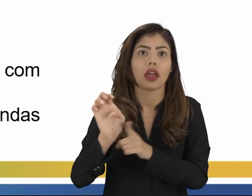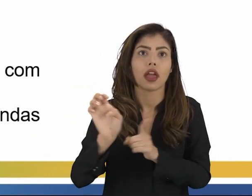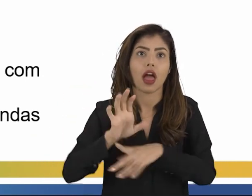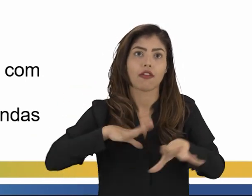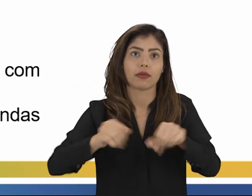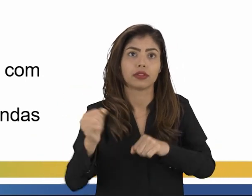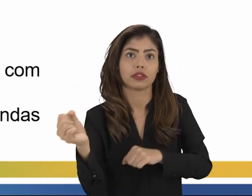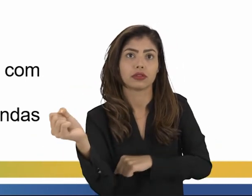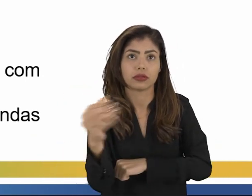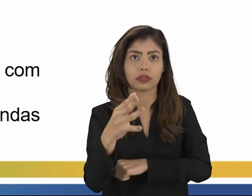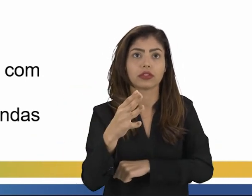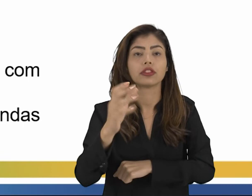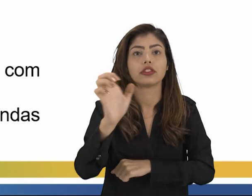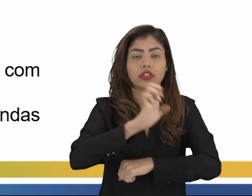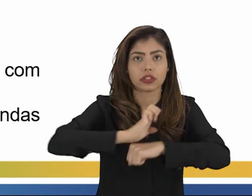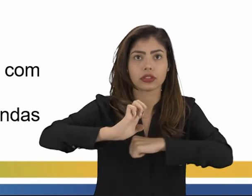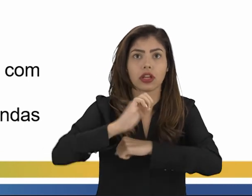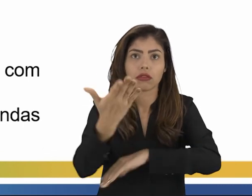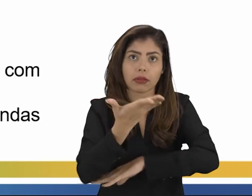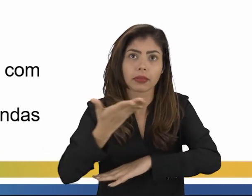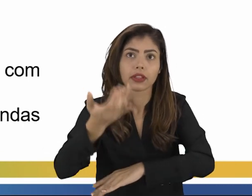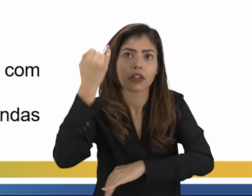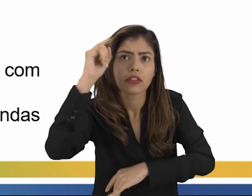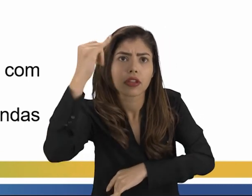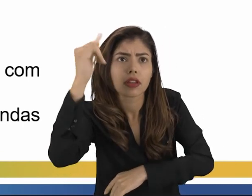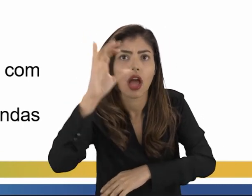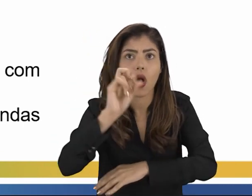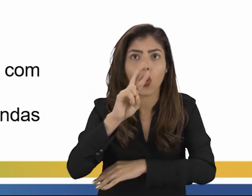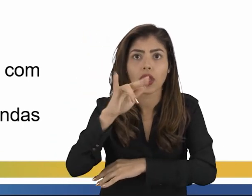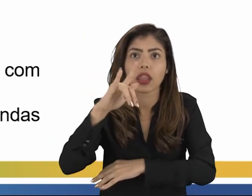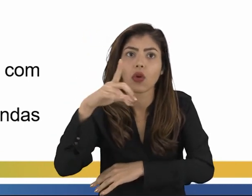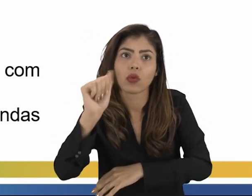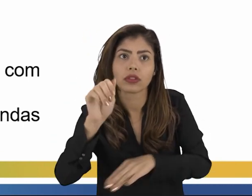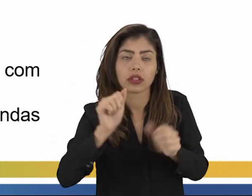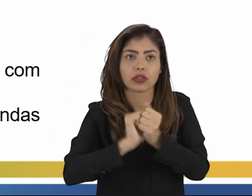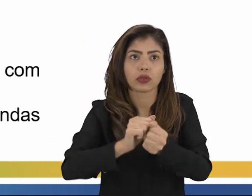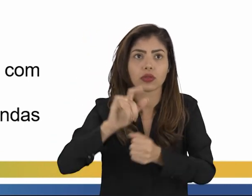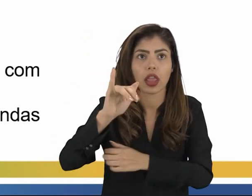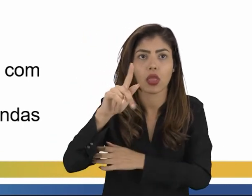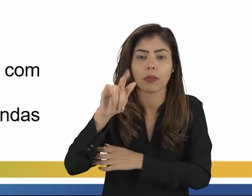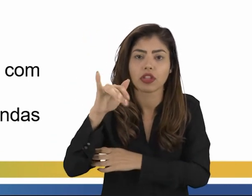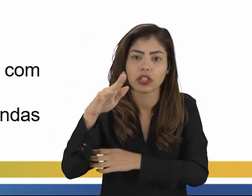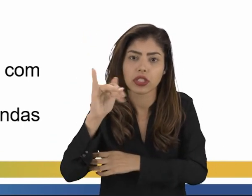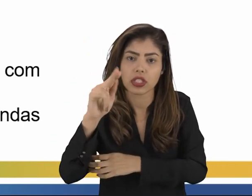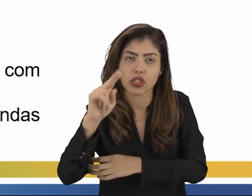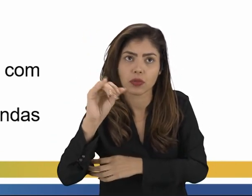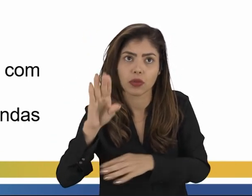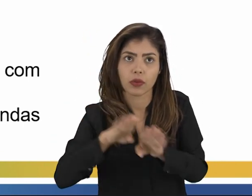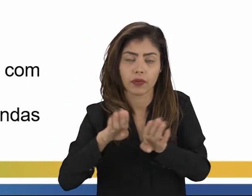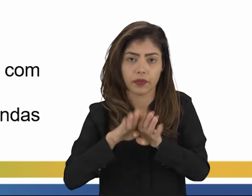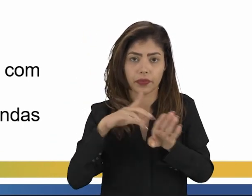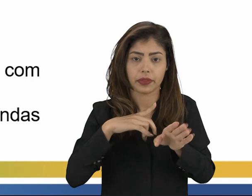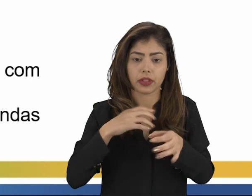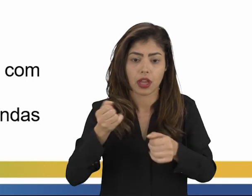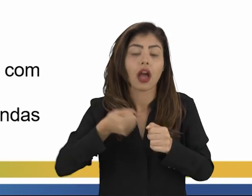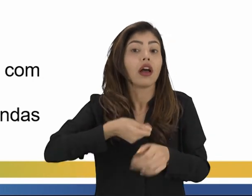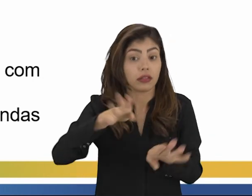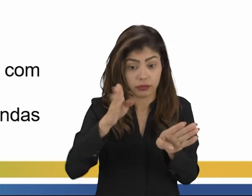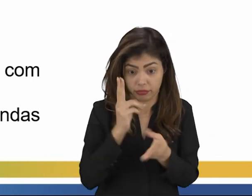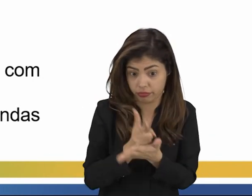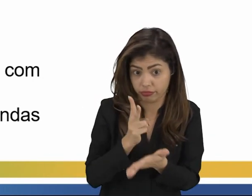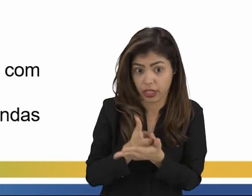formação de um Estado com base em ideias oriundas do Iluminismo. Queridos, observe bem que eu comentei bem no finalzinho de nossa aula